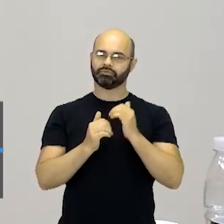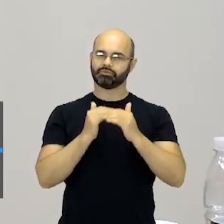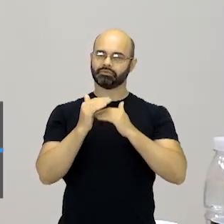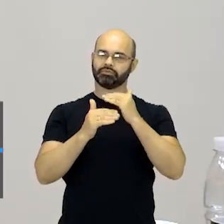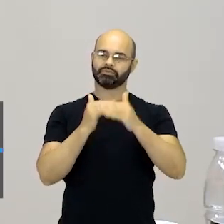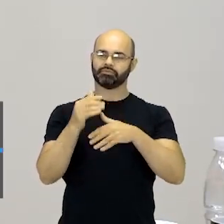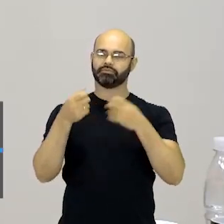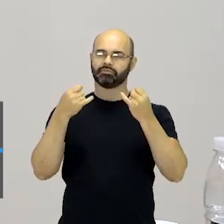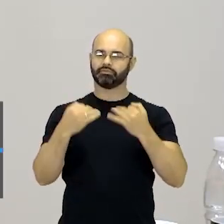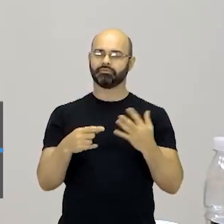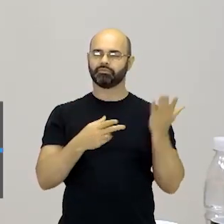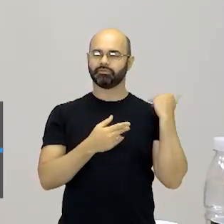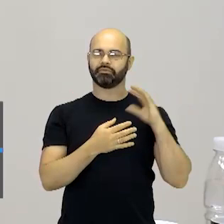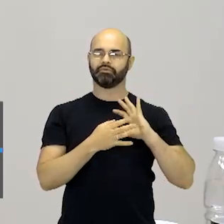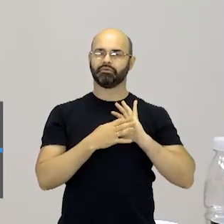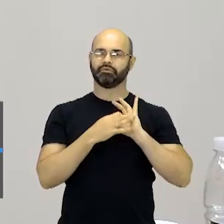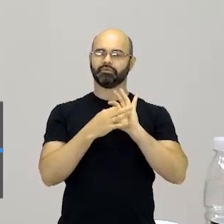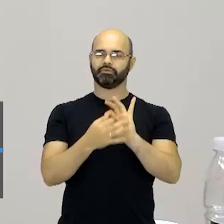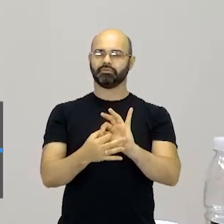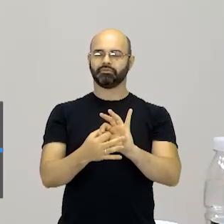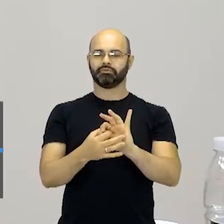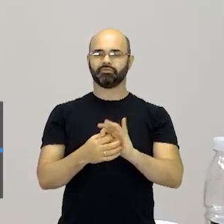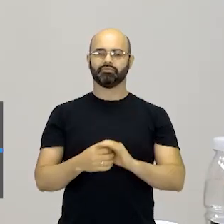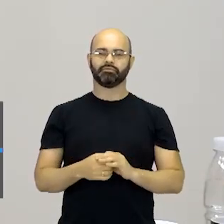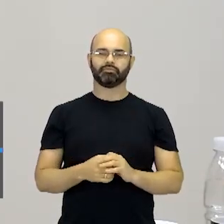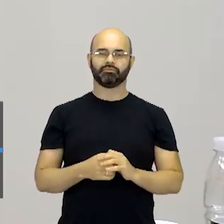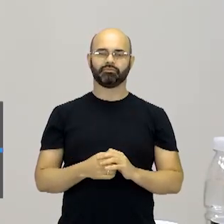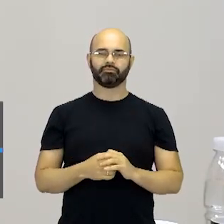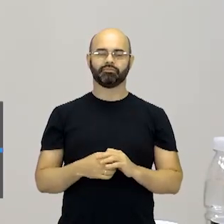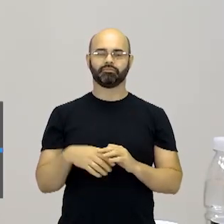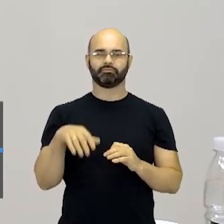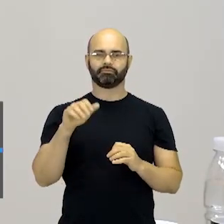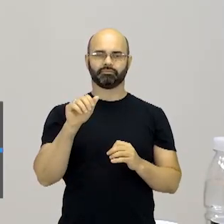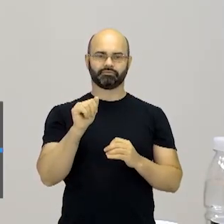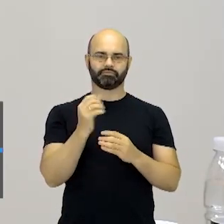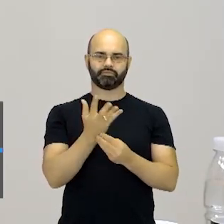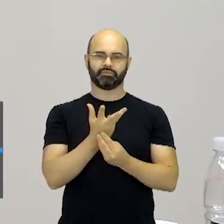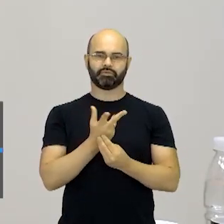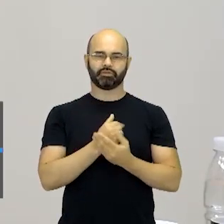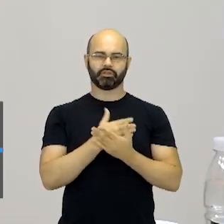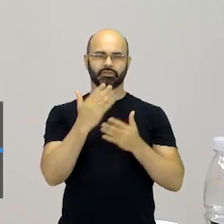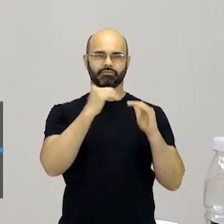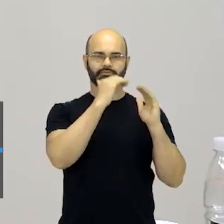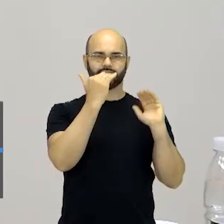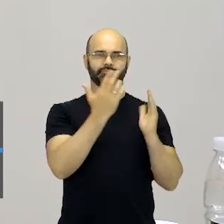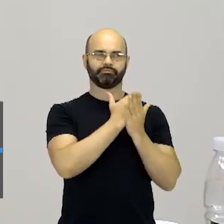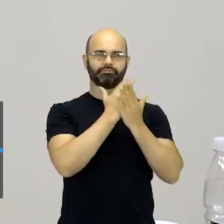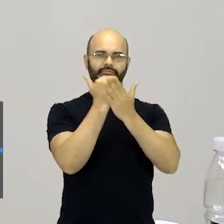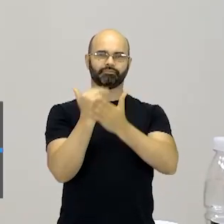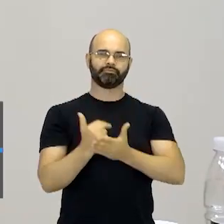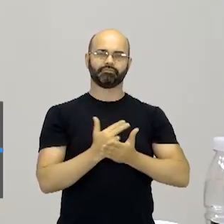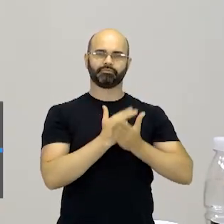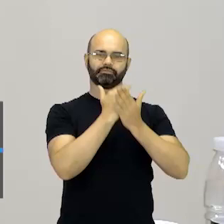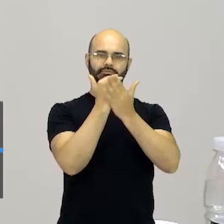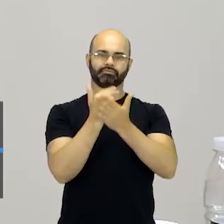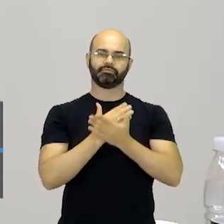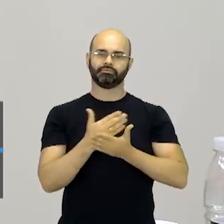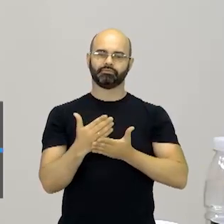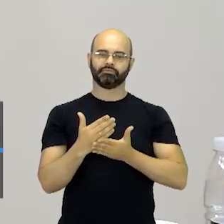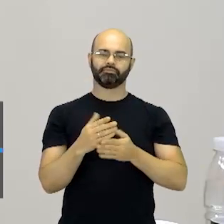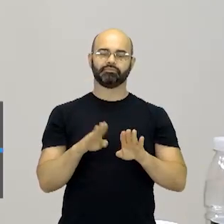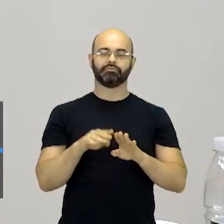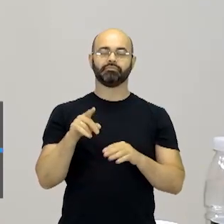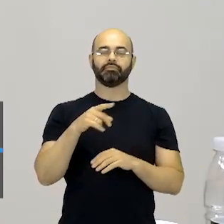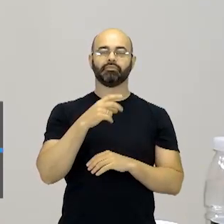fragmento ele fala sobre esse contexto e fala que a arte rupestre foi feita nessas cavernas que foram encontradas, principalmente tinha um eco